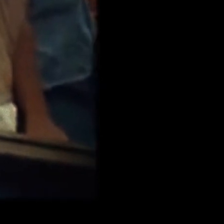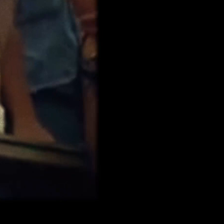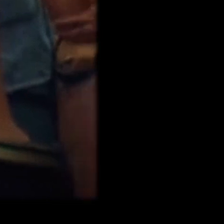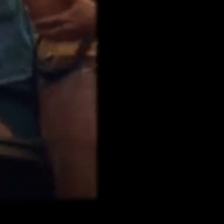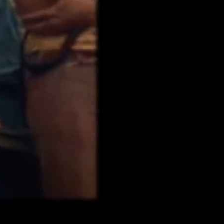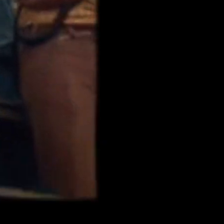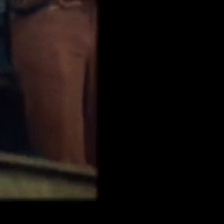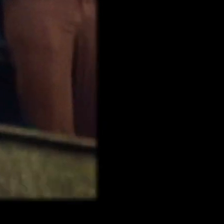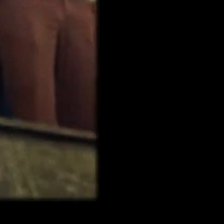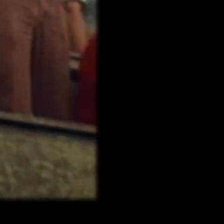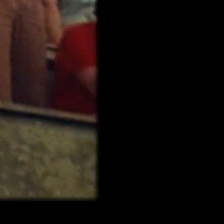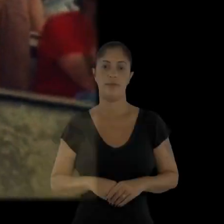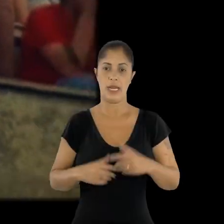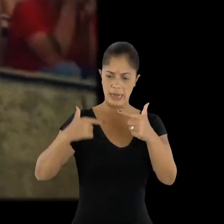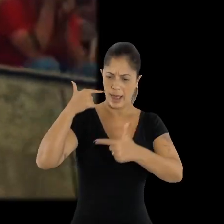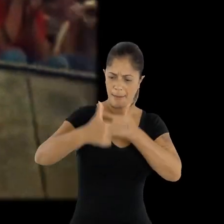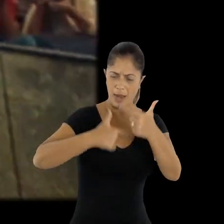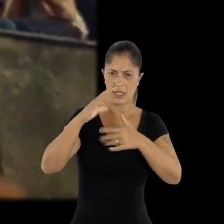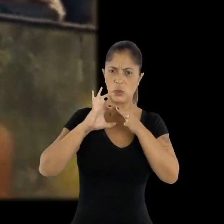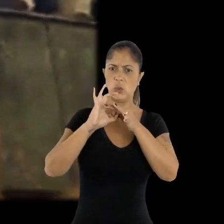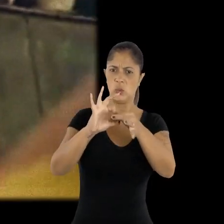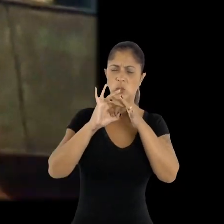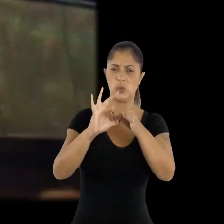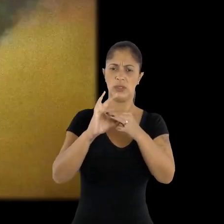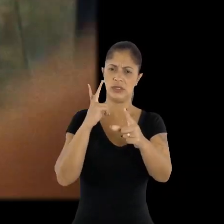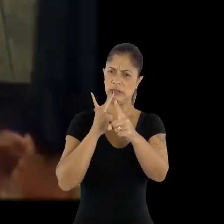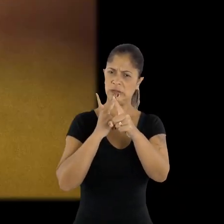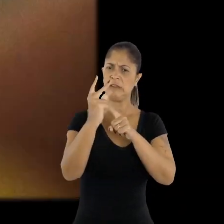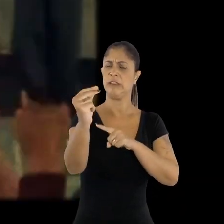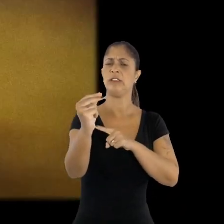homem brada ao microfone palavras de ordem.